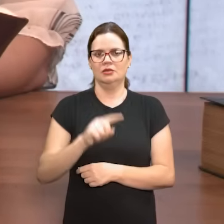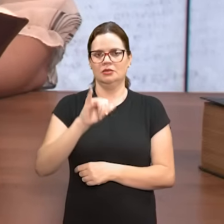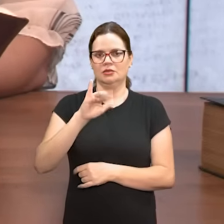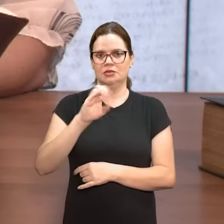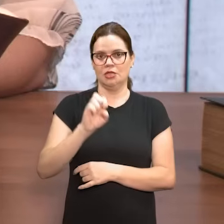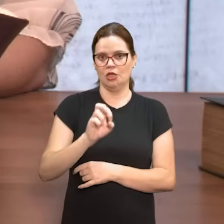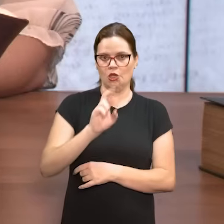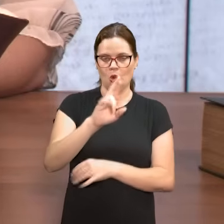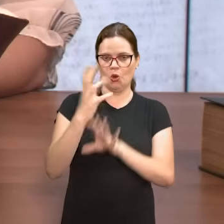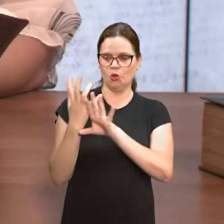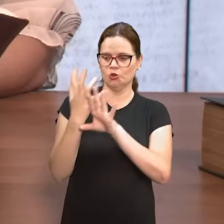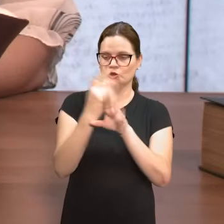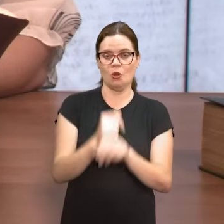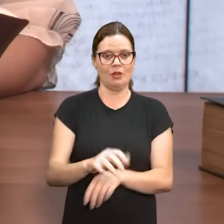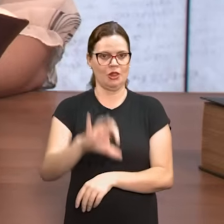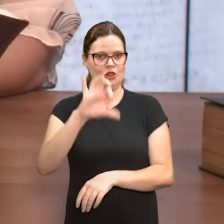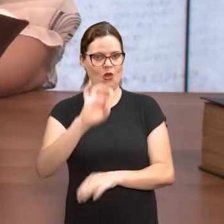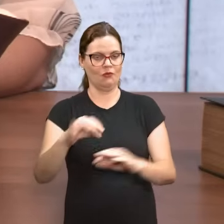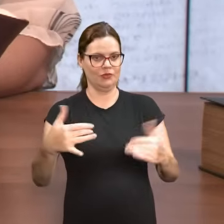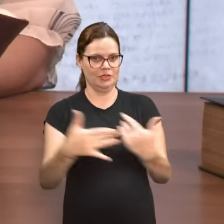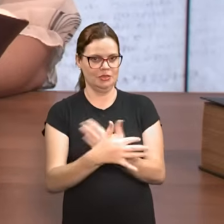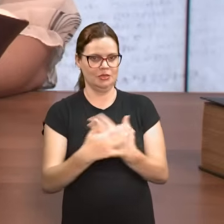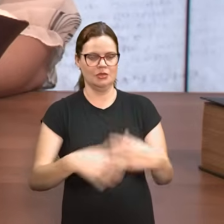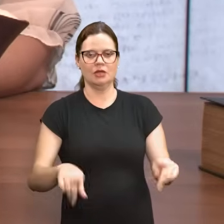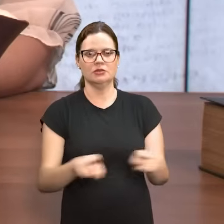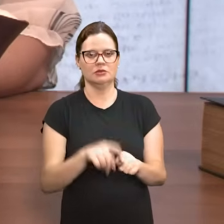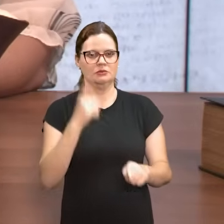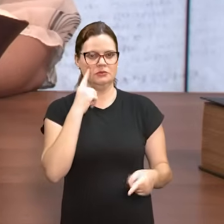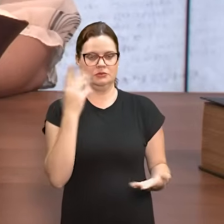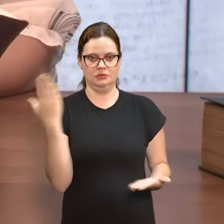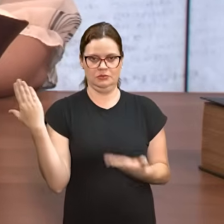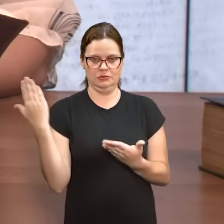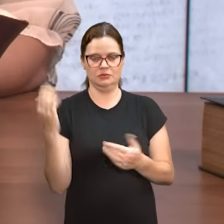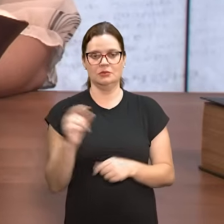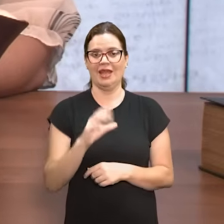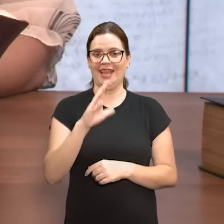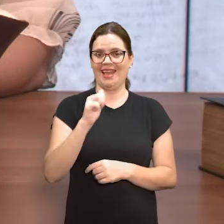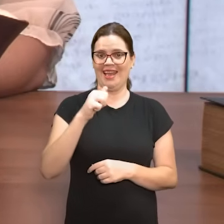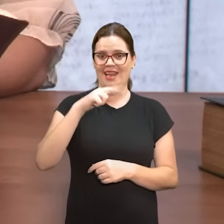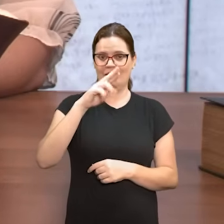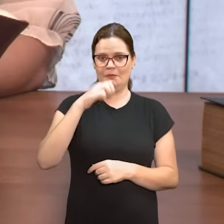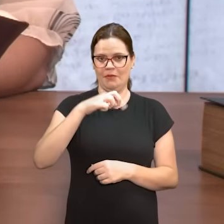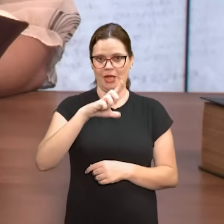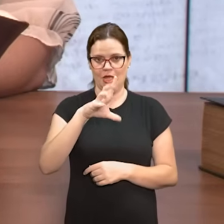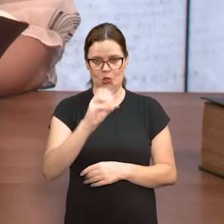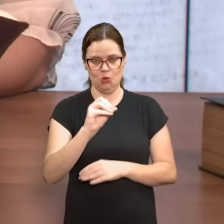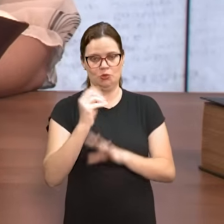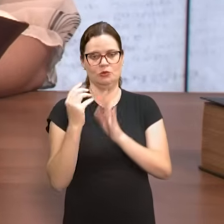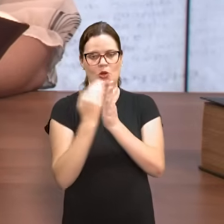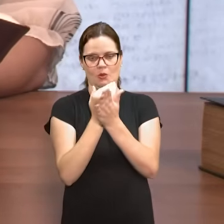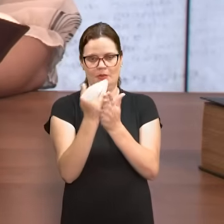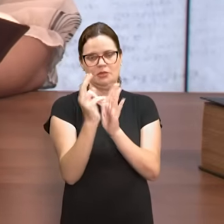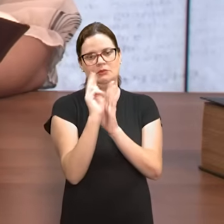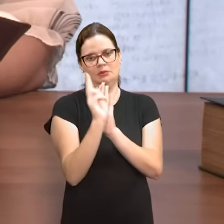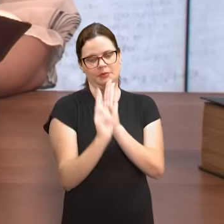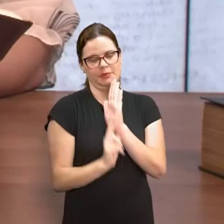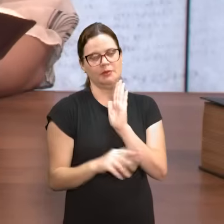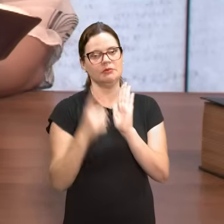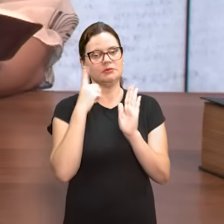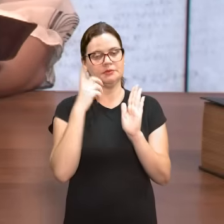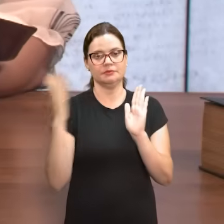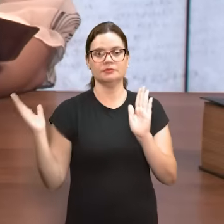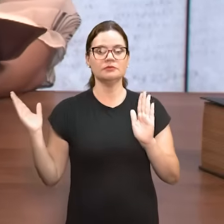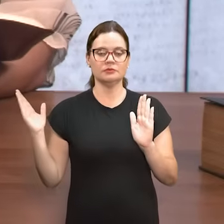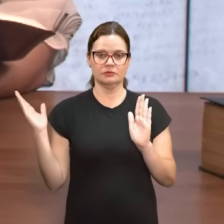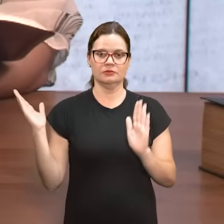aldeias. Maom, Carmelo, e Zife, e Jutá, e Jezreel, e Joquideão,